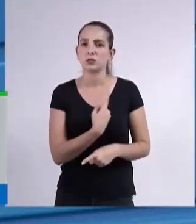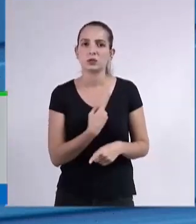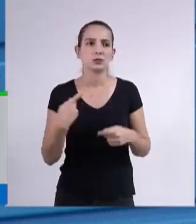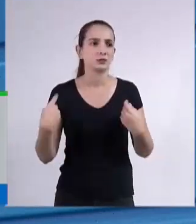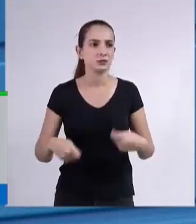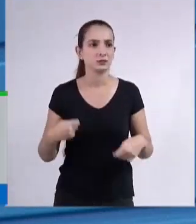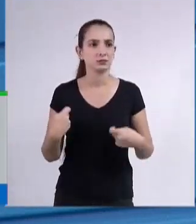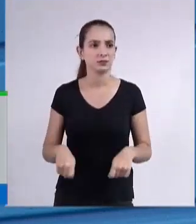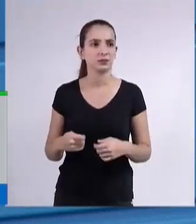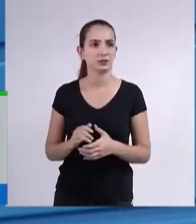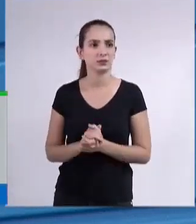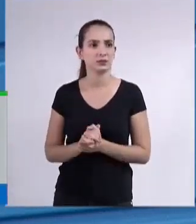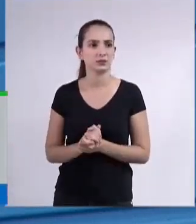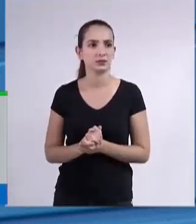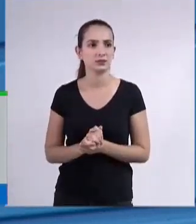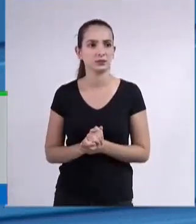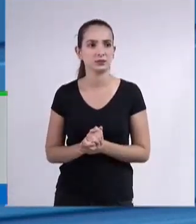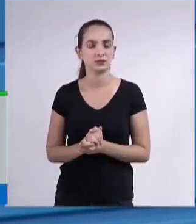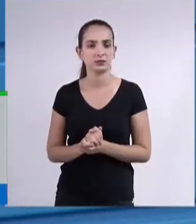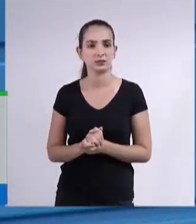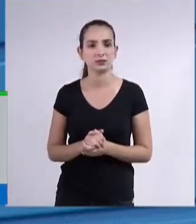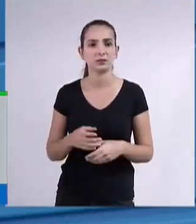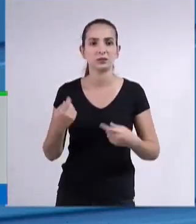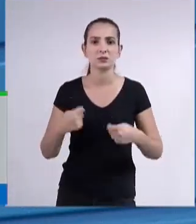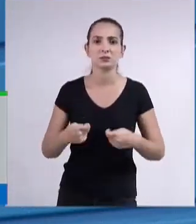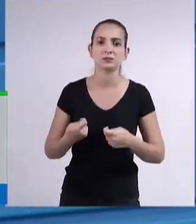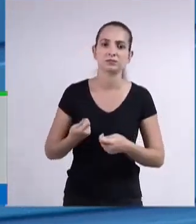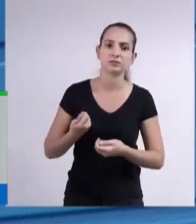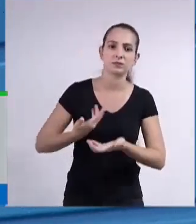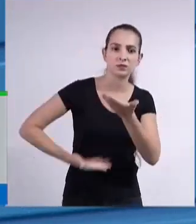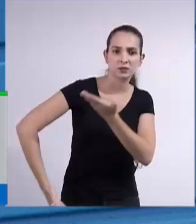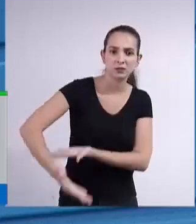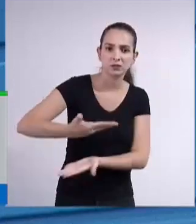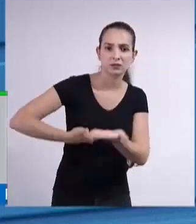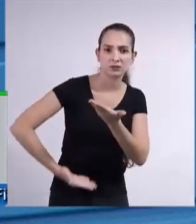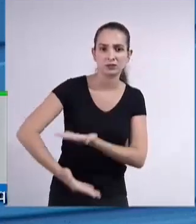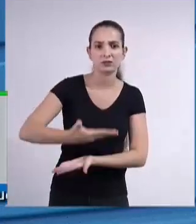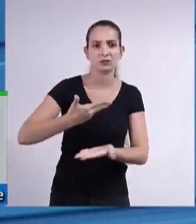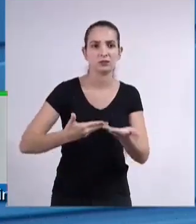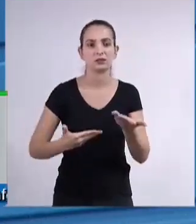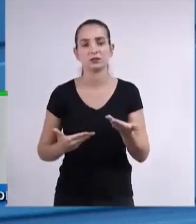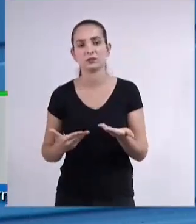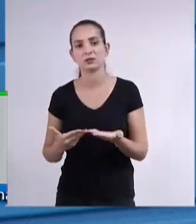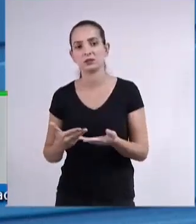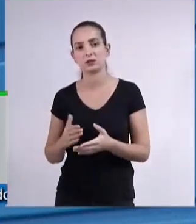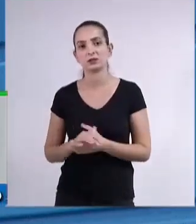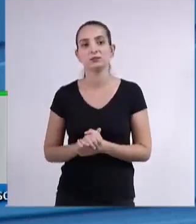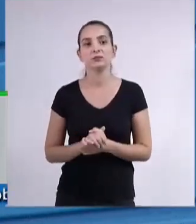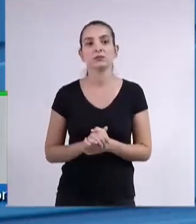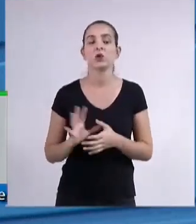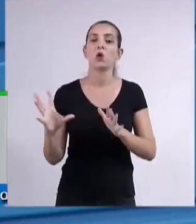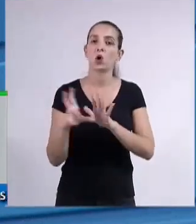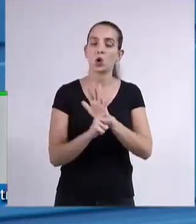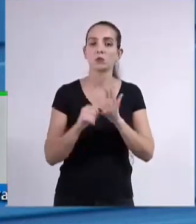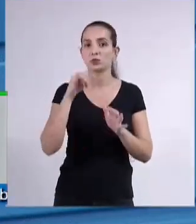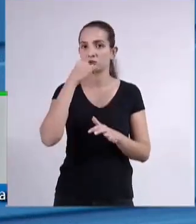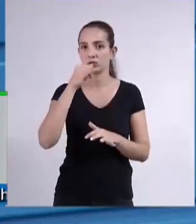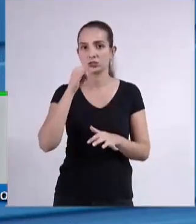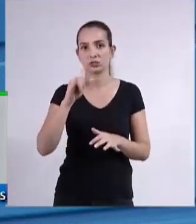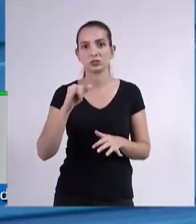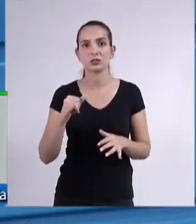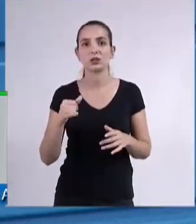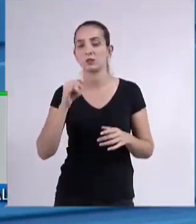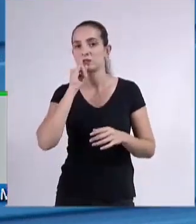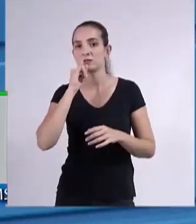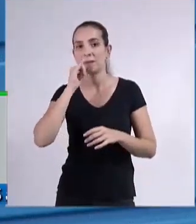socializar o custo dos furtos, chamado, entre aspas, gatos? Temos que pagar isso?